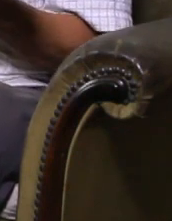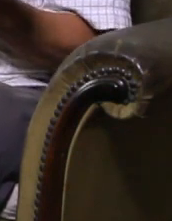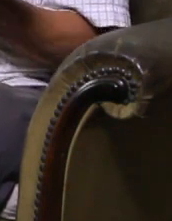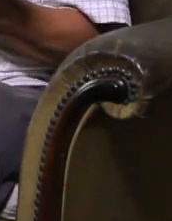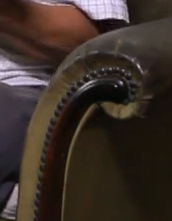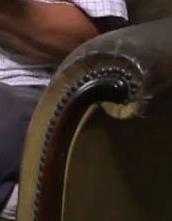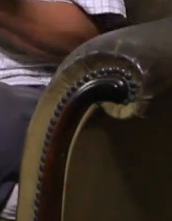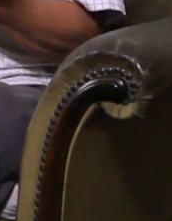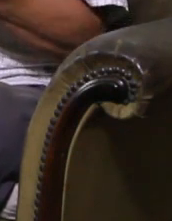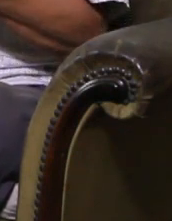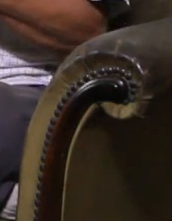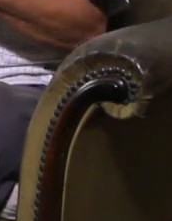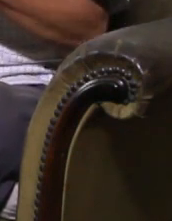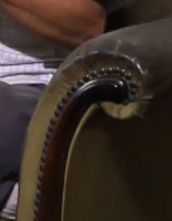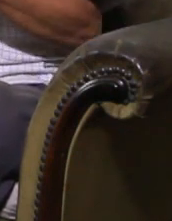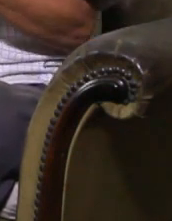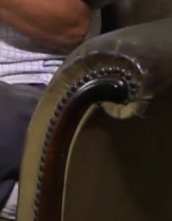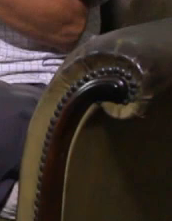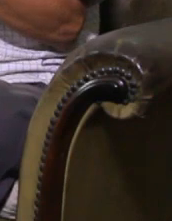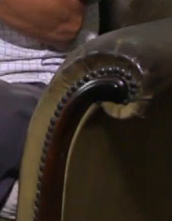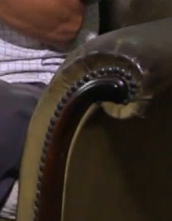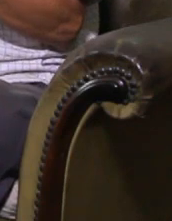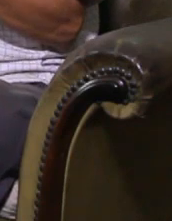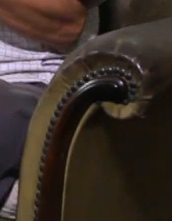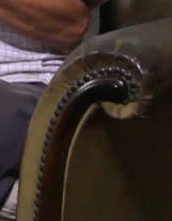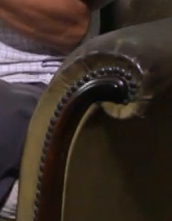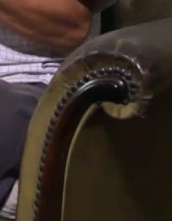Os dois tocam sentados no sofá.